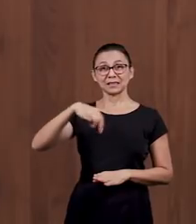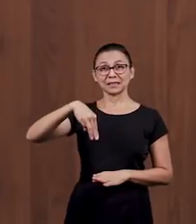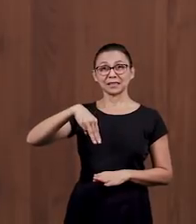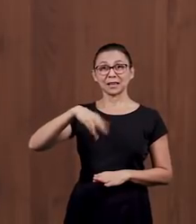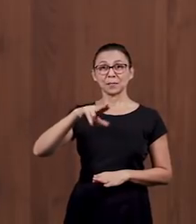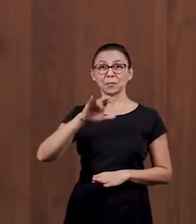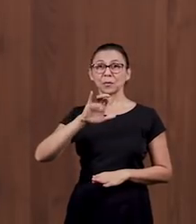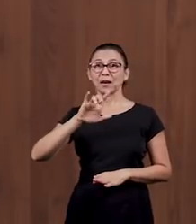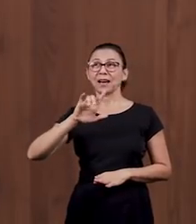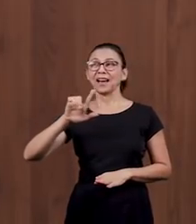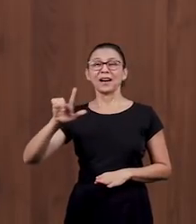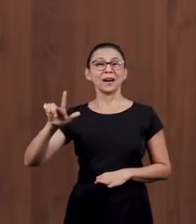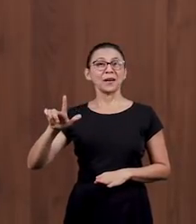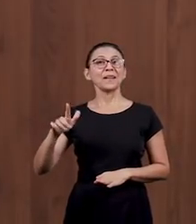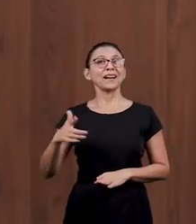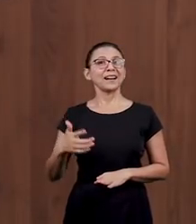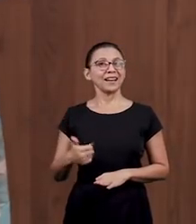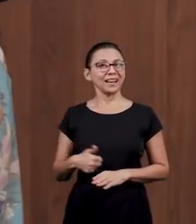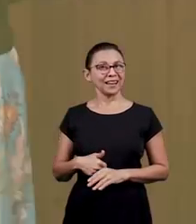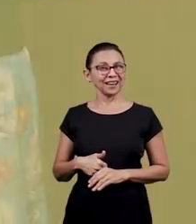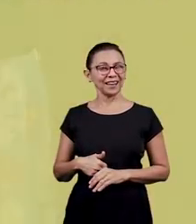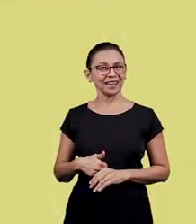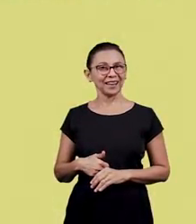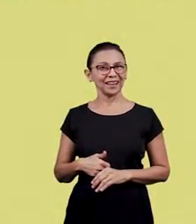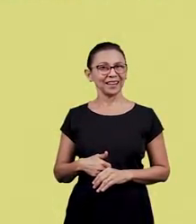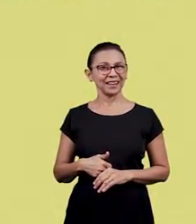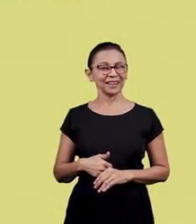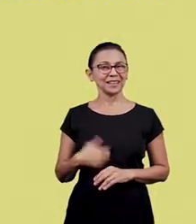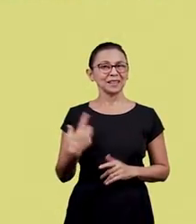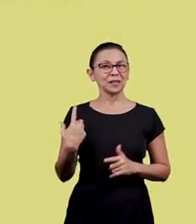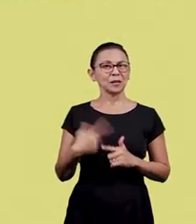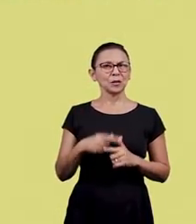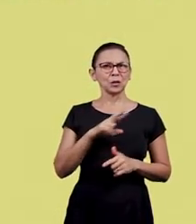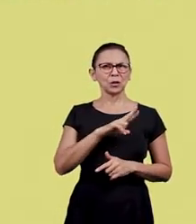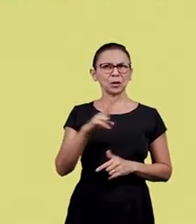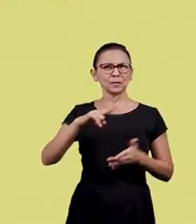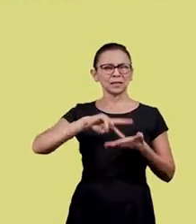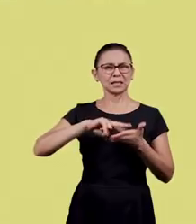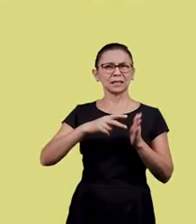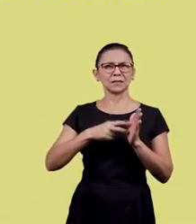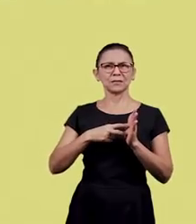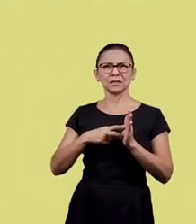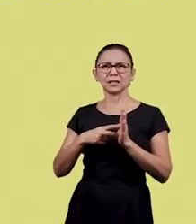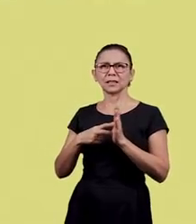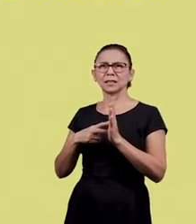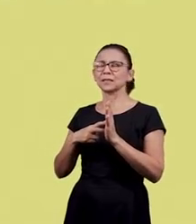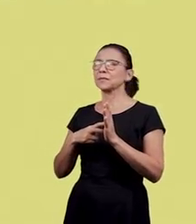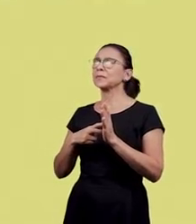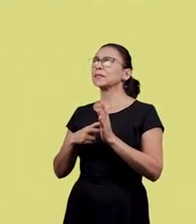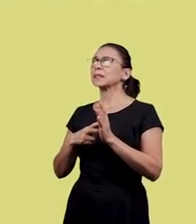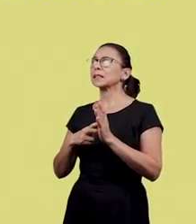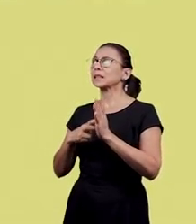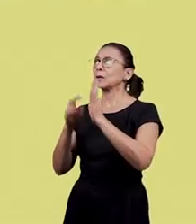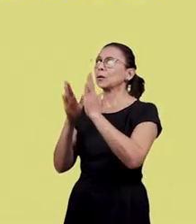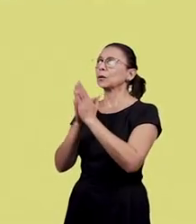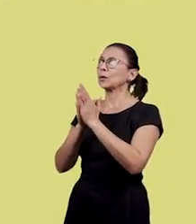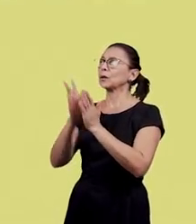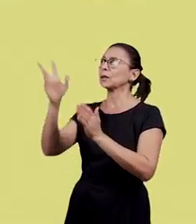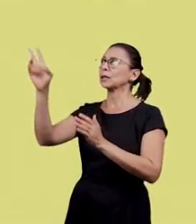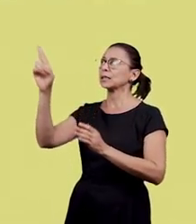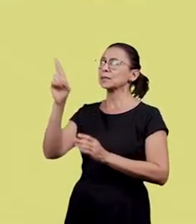dizer ouvido por Deus. E Ana cuida de Samuel enquanto ele é muito pequenininho, e assim